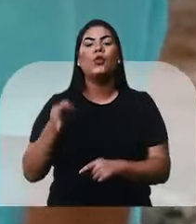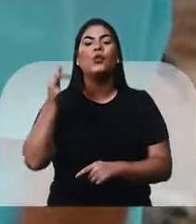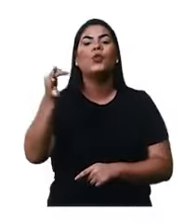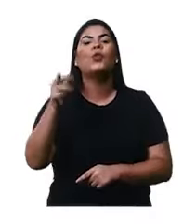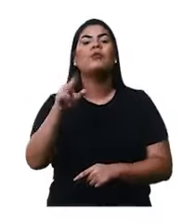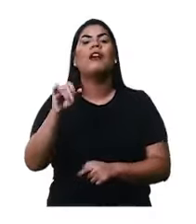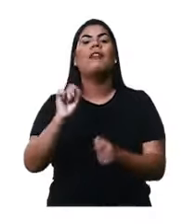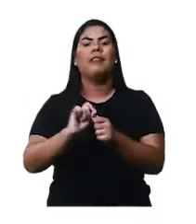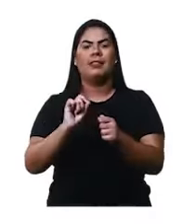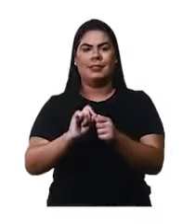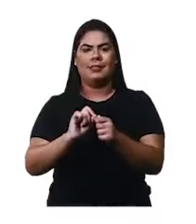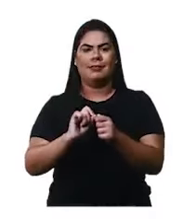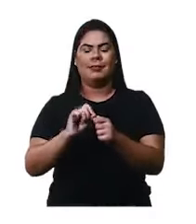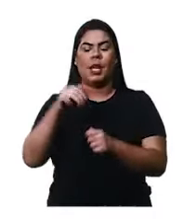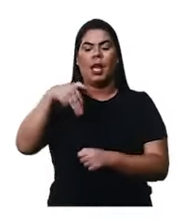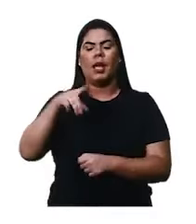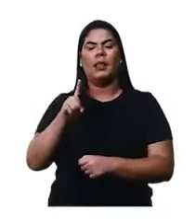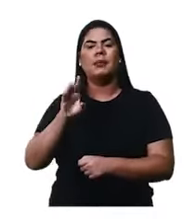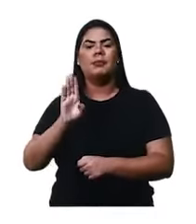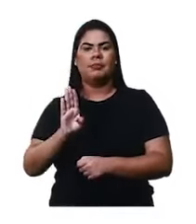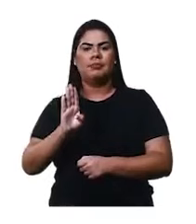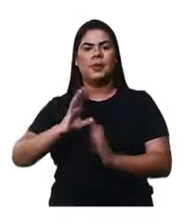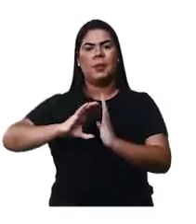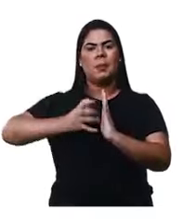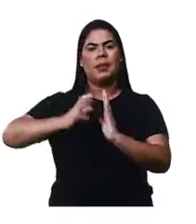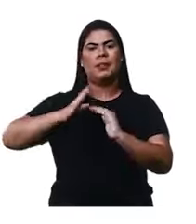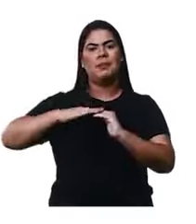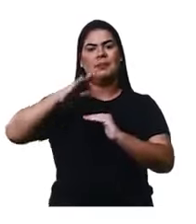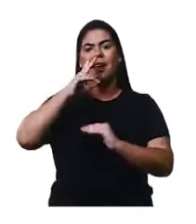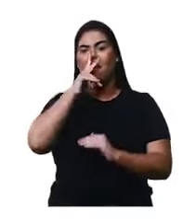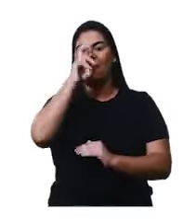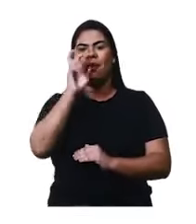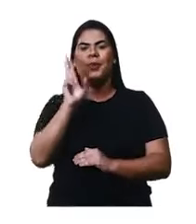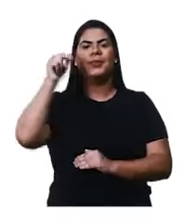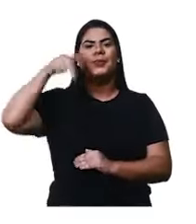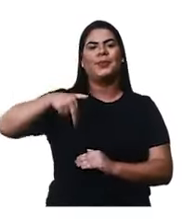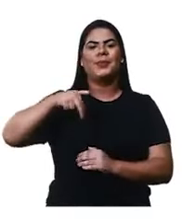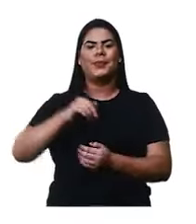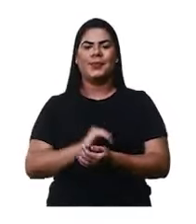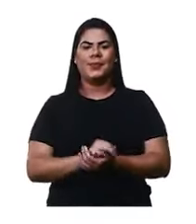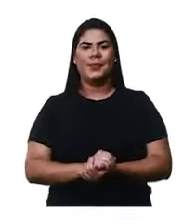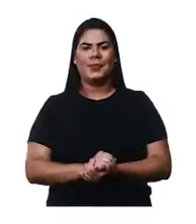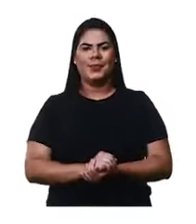vir. MDB, o partido mais forte do Rio Grande do Norte.